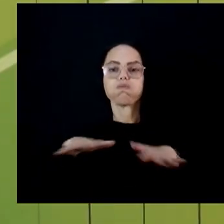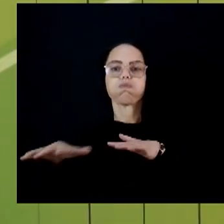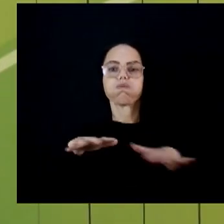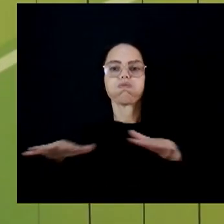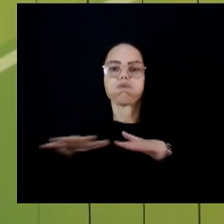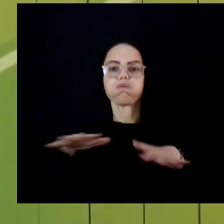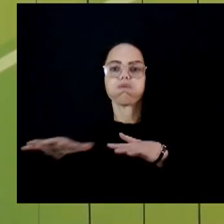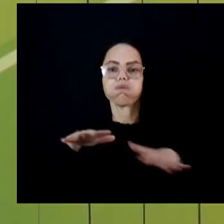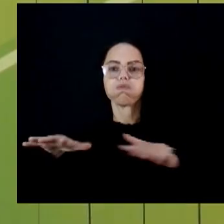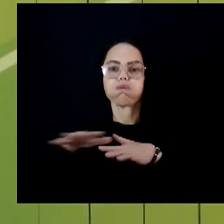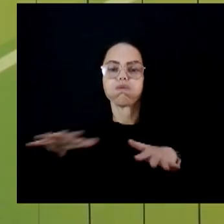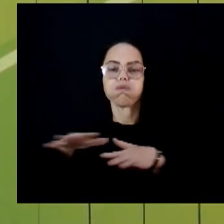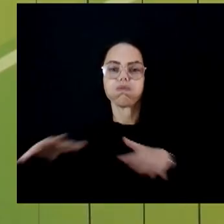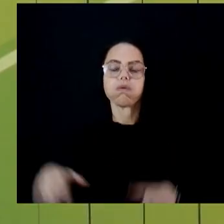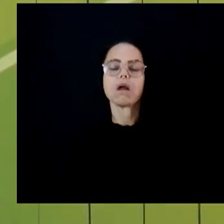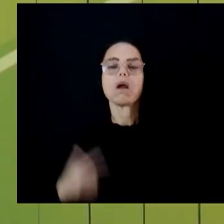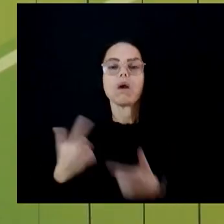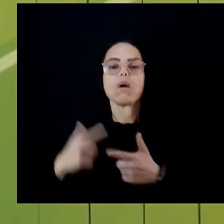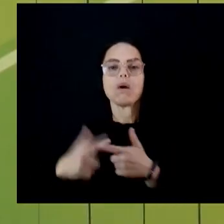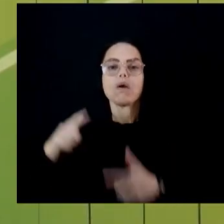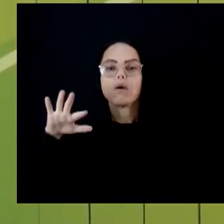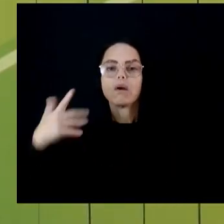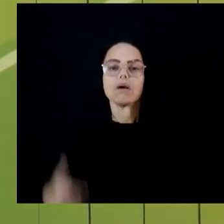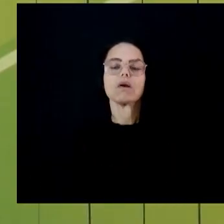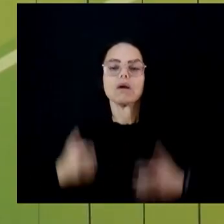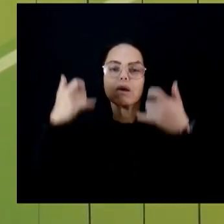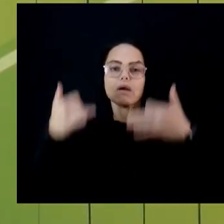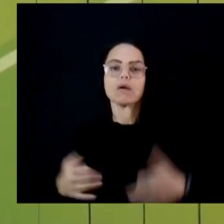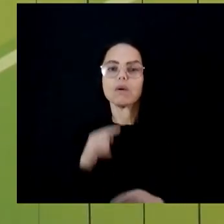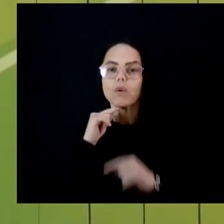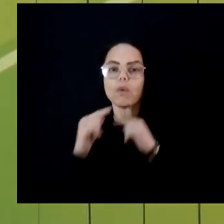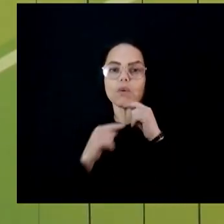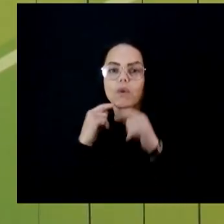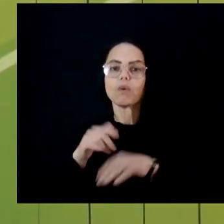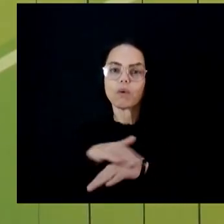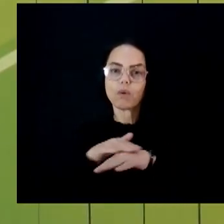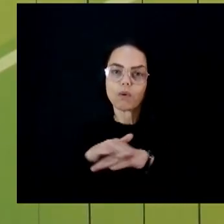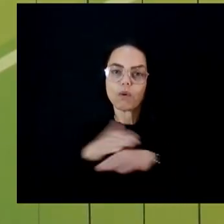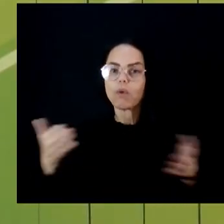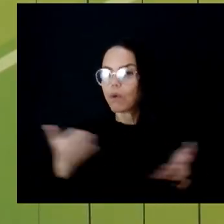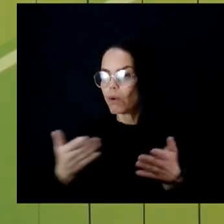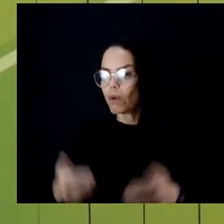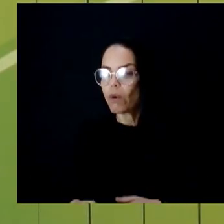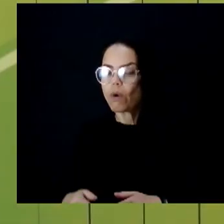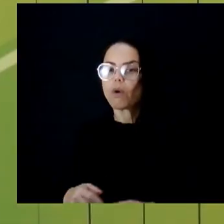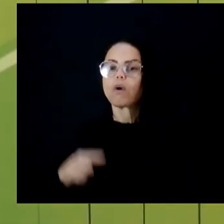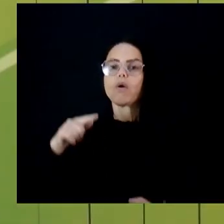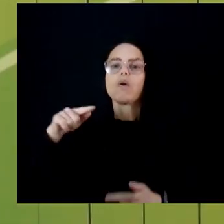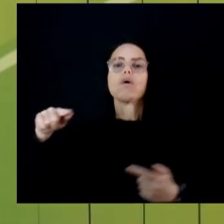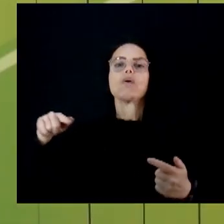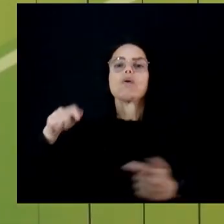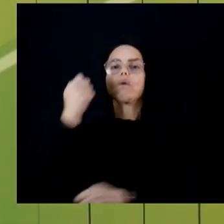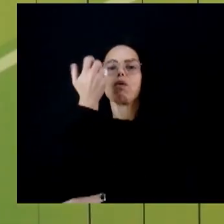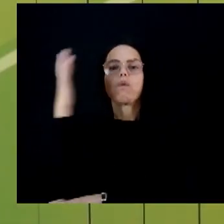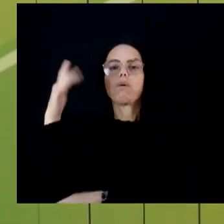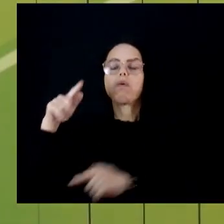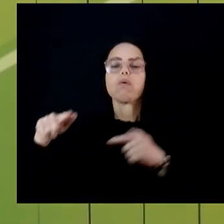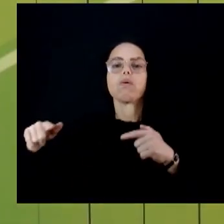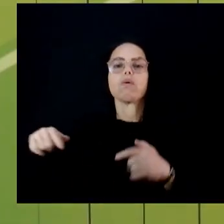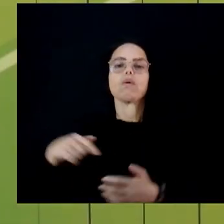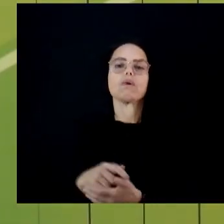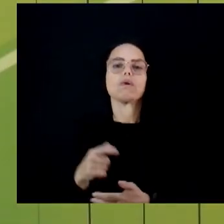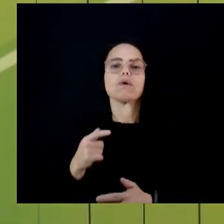tremores acontecem? Para esclarecer essas dúvidas, eu converso agora no Giro Ambiental com o geólogo e sismólogo do Centro